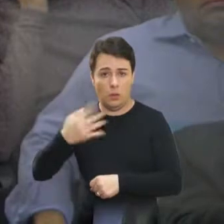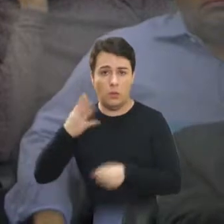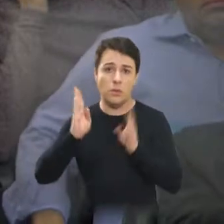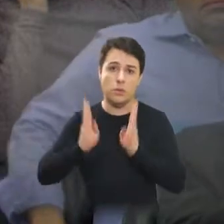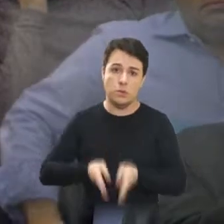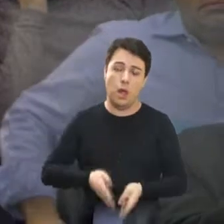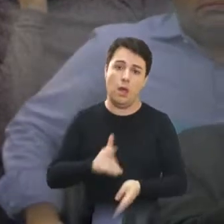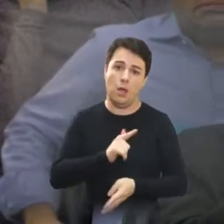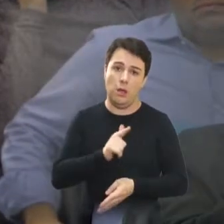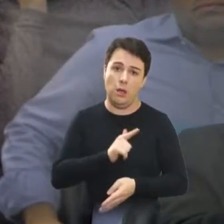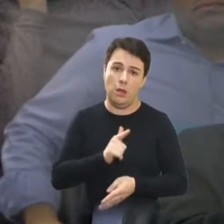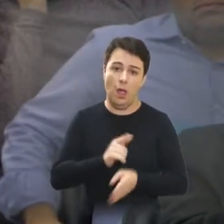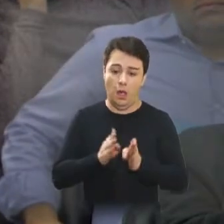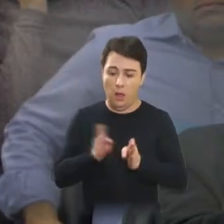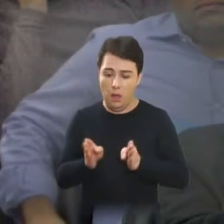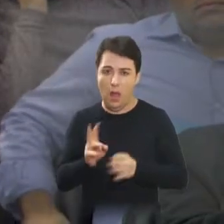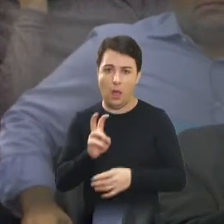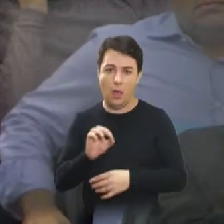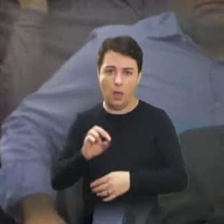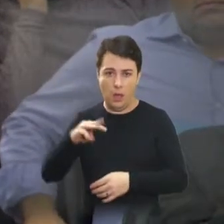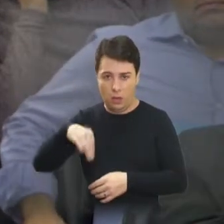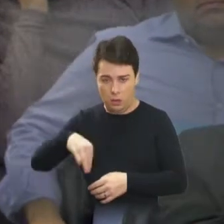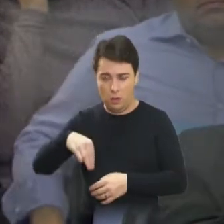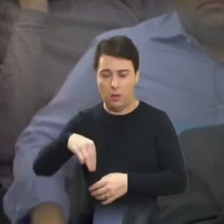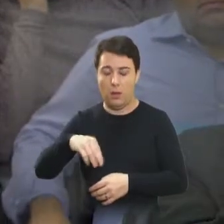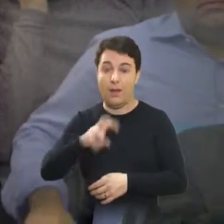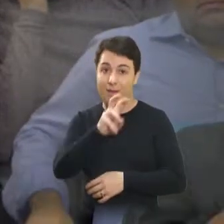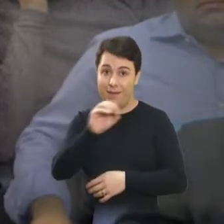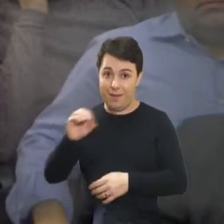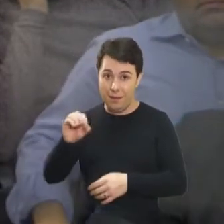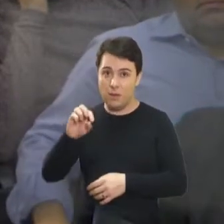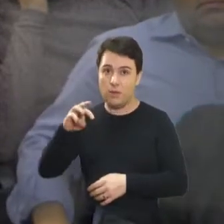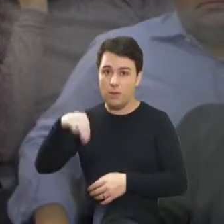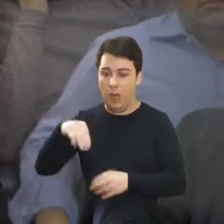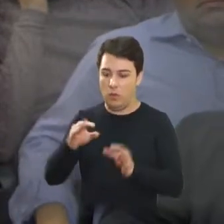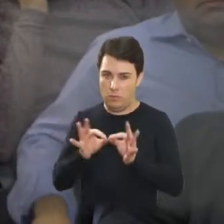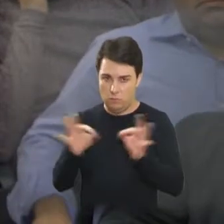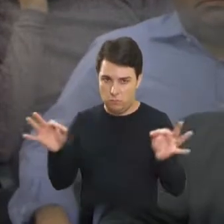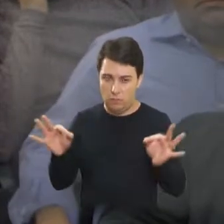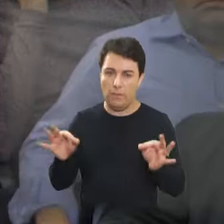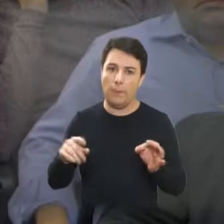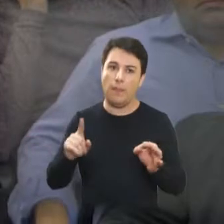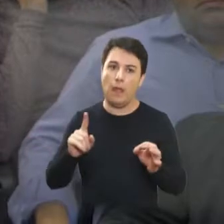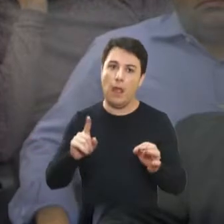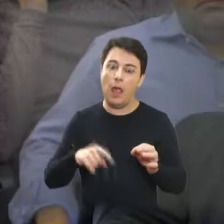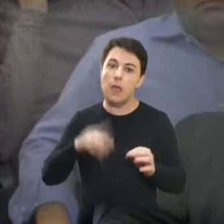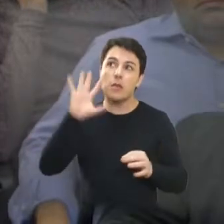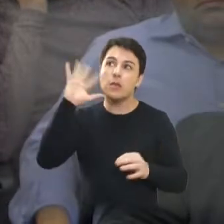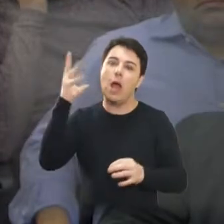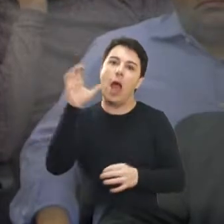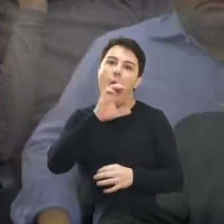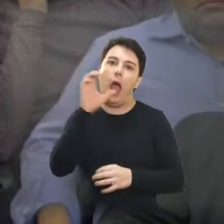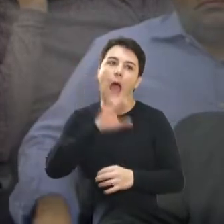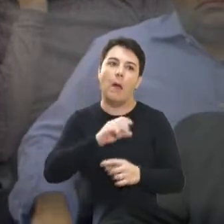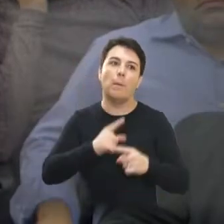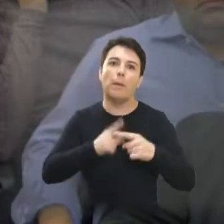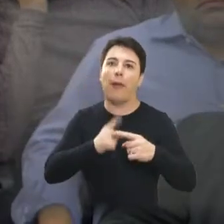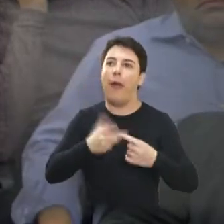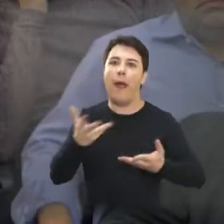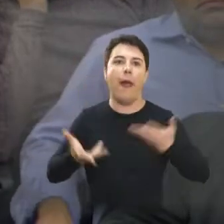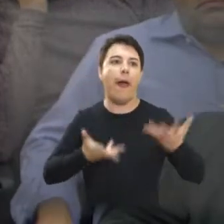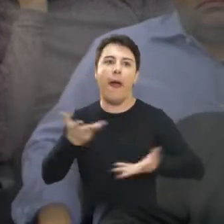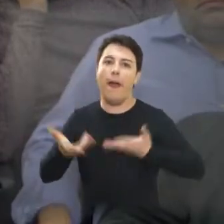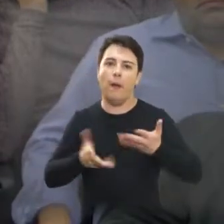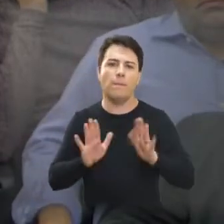para 500 metros quadrados por uma decisão que foi uma decisão de última hora emocional. Não teve